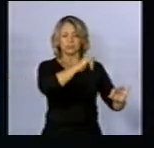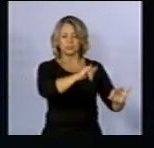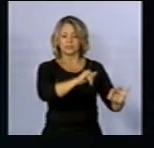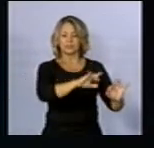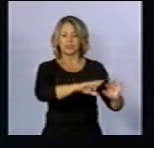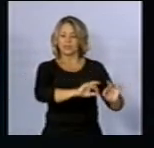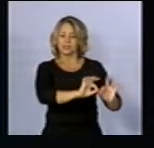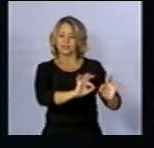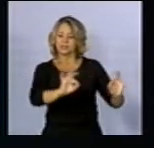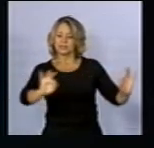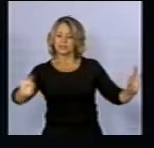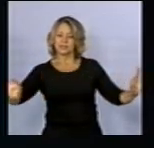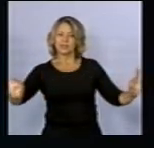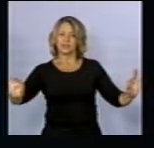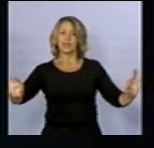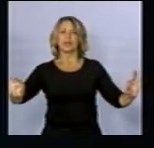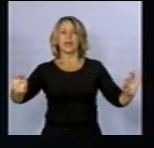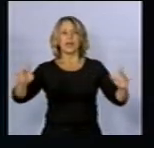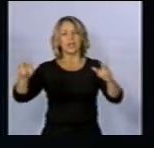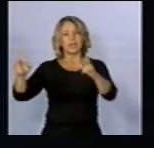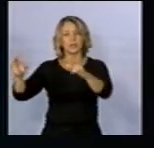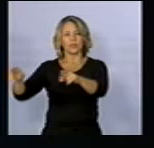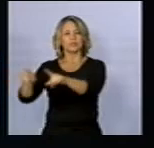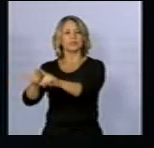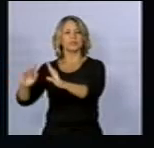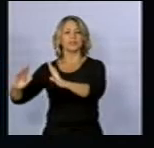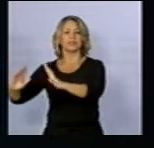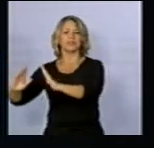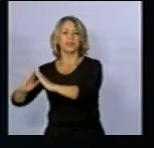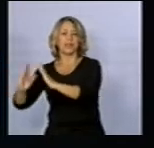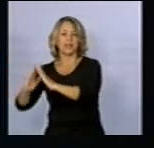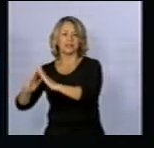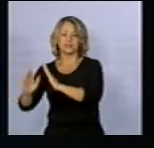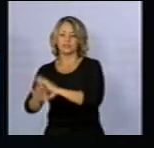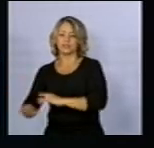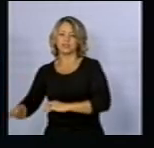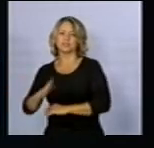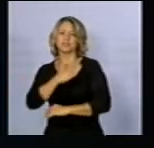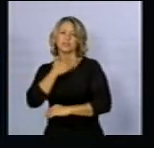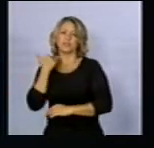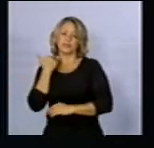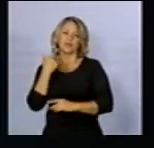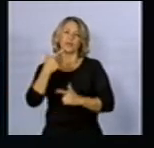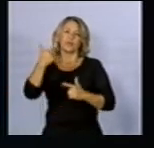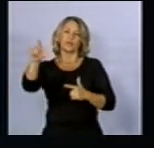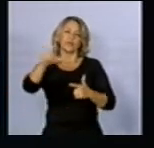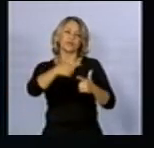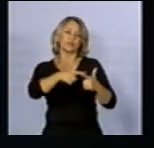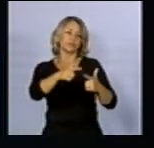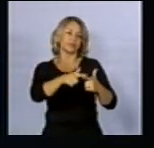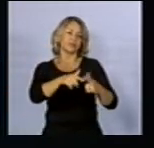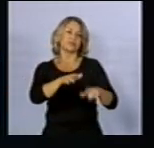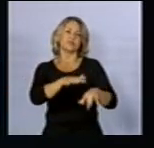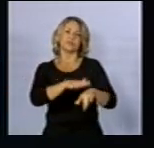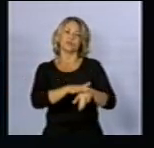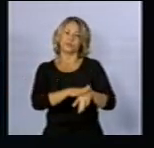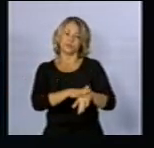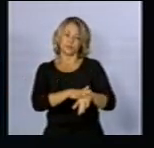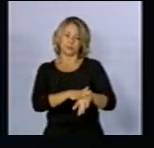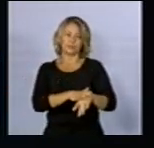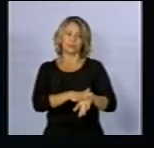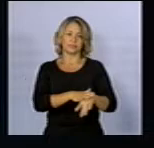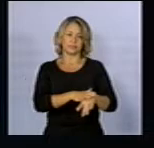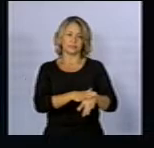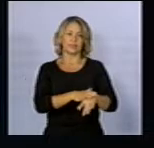que falecidas por outras causas de morte. A mesma coisa ocorre em relação